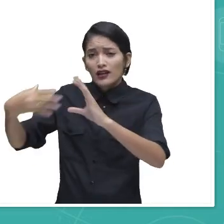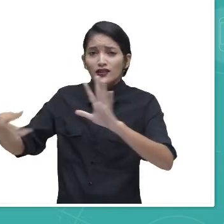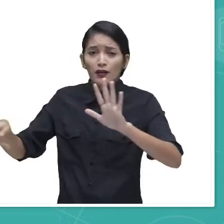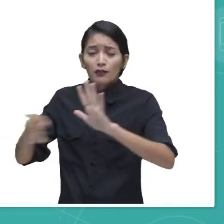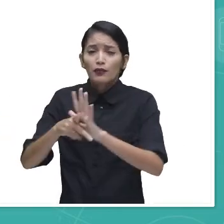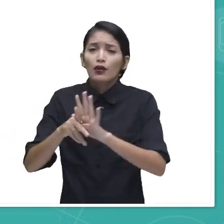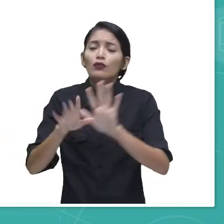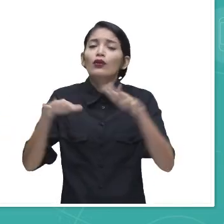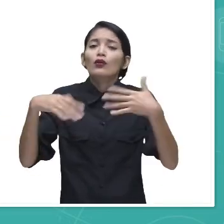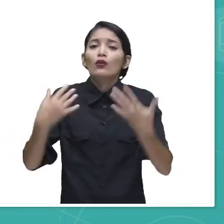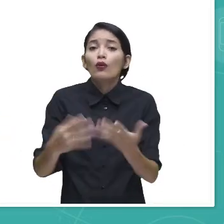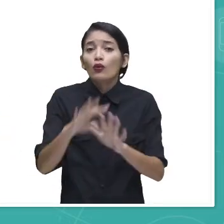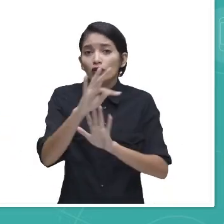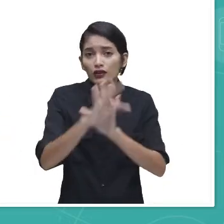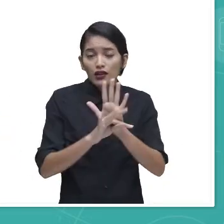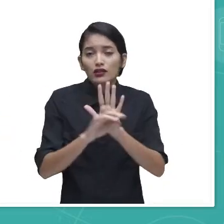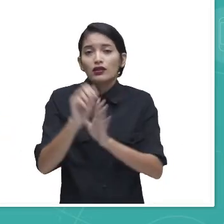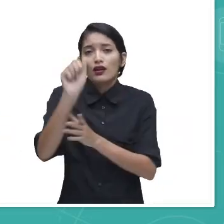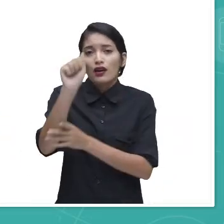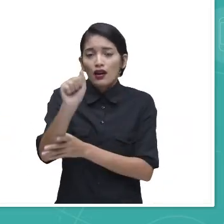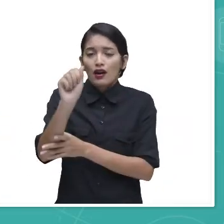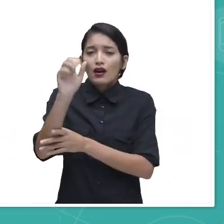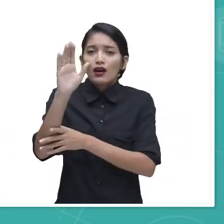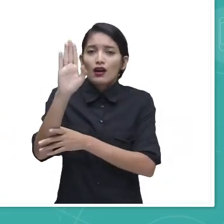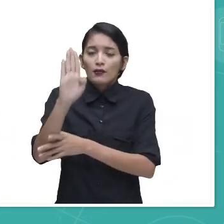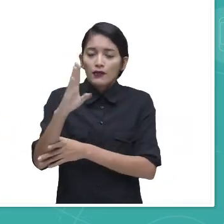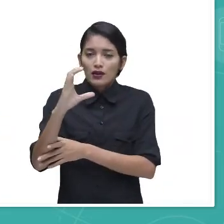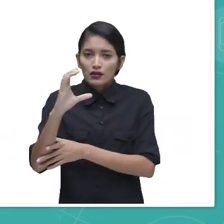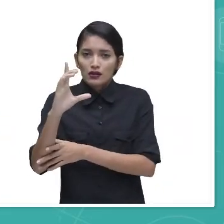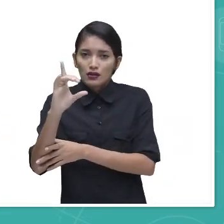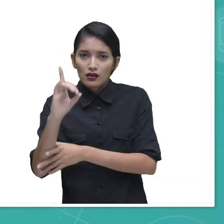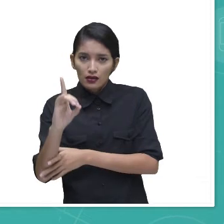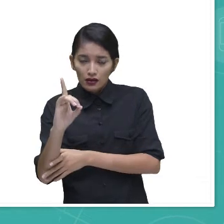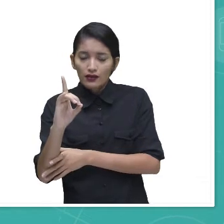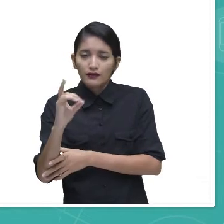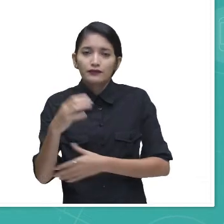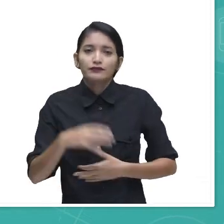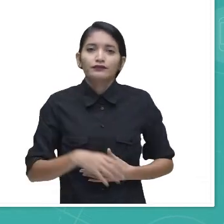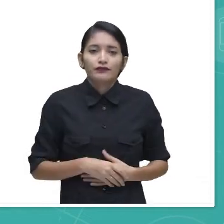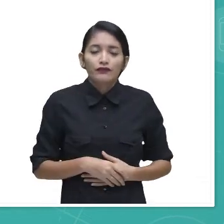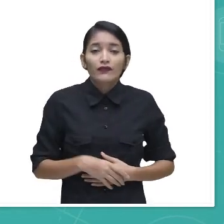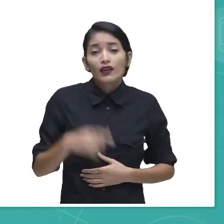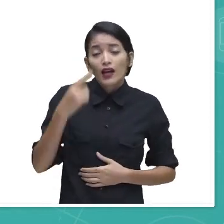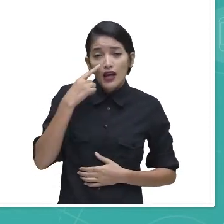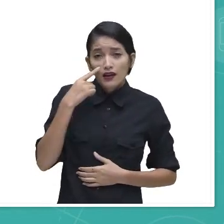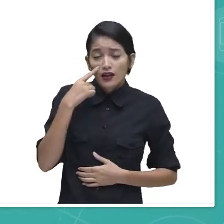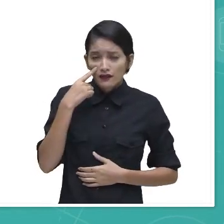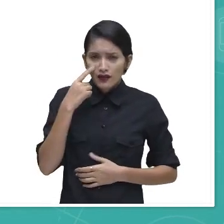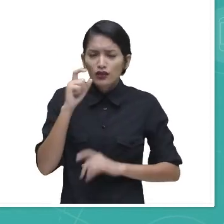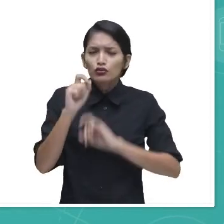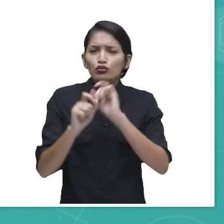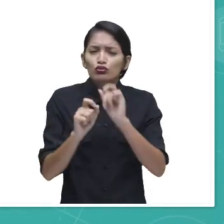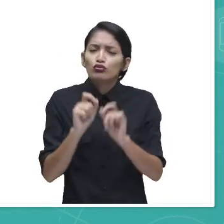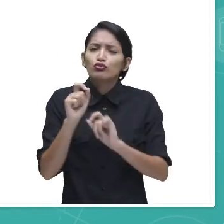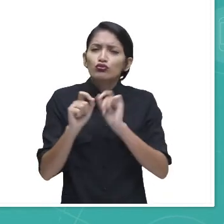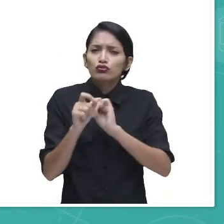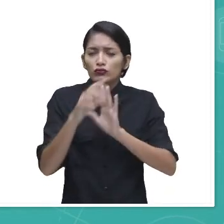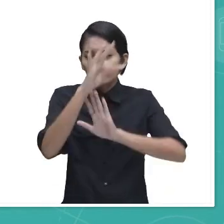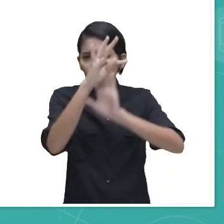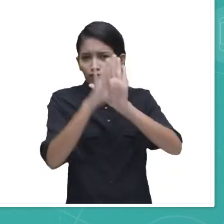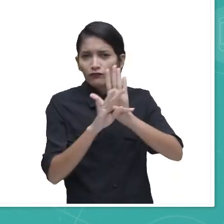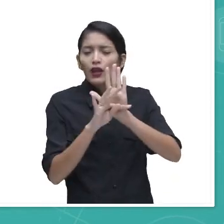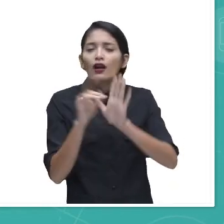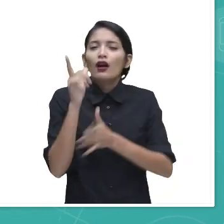do texto. Temos a letra A, B, C e a D. Aí observe bem no que está escrito lá no texto para que